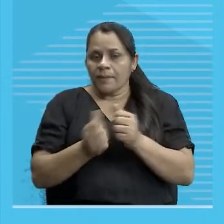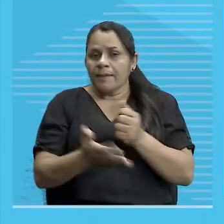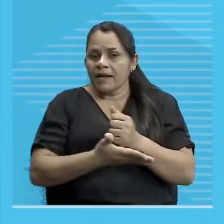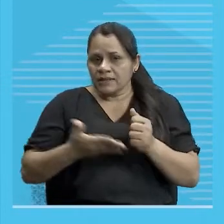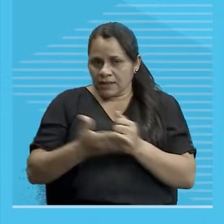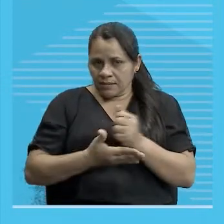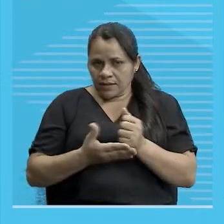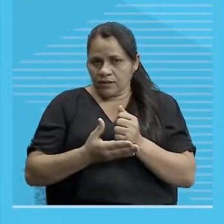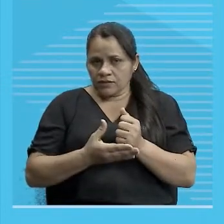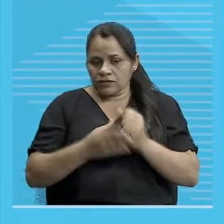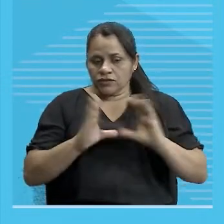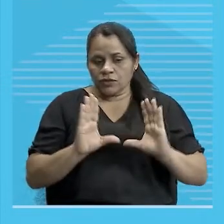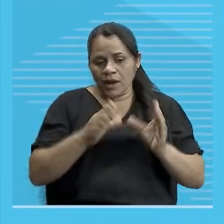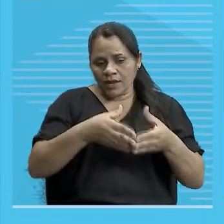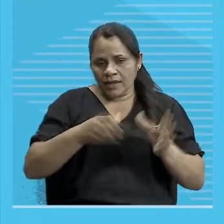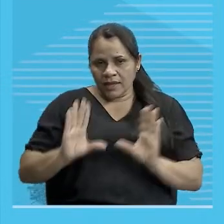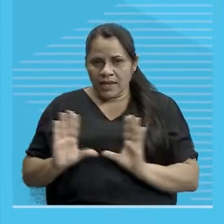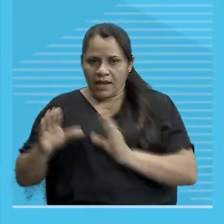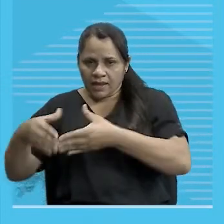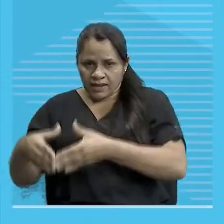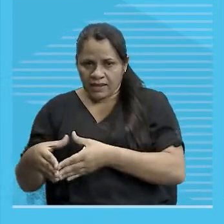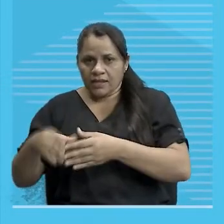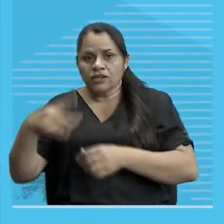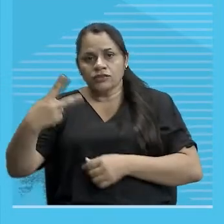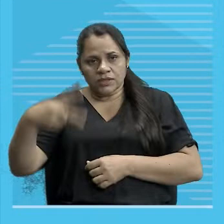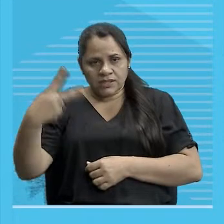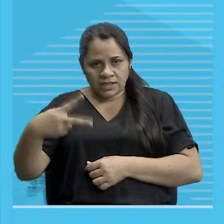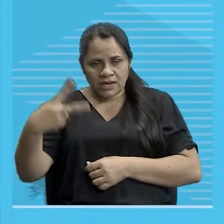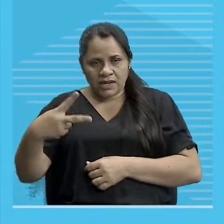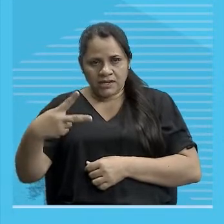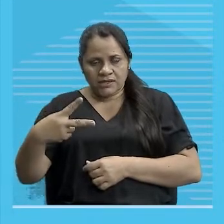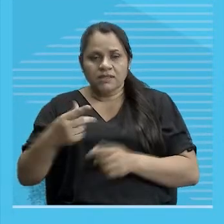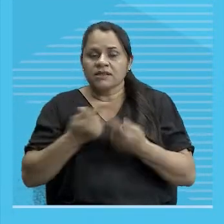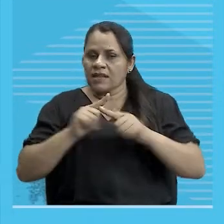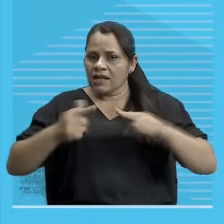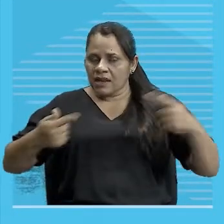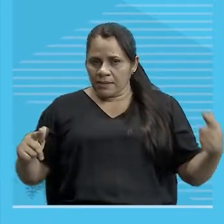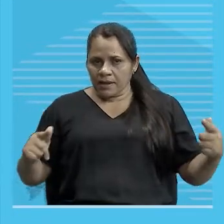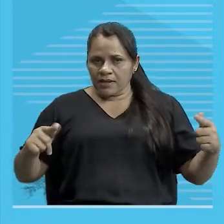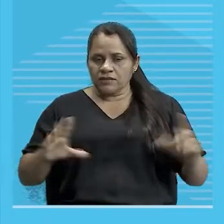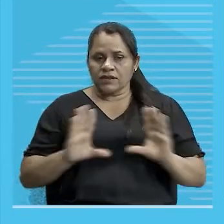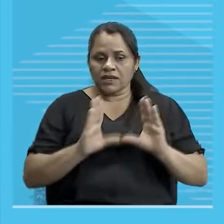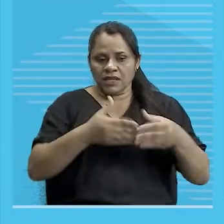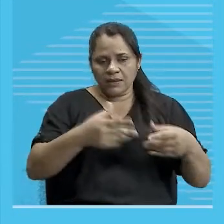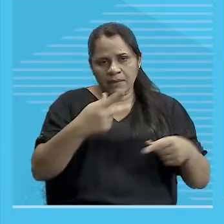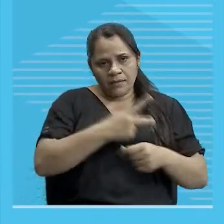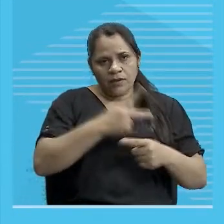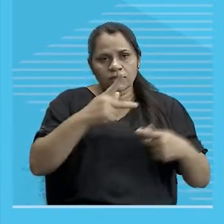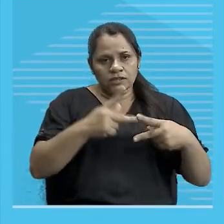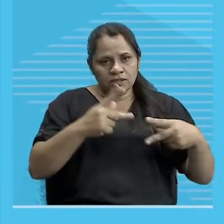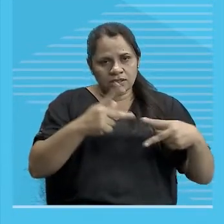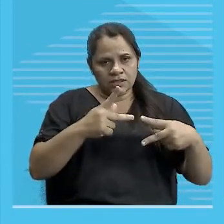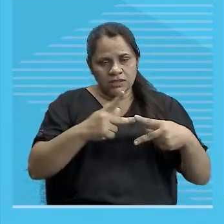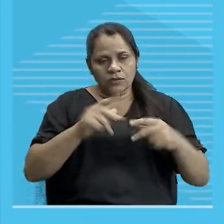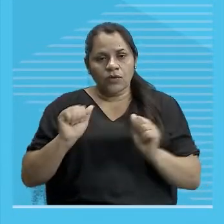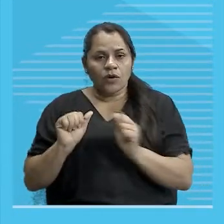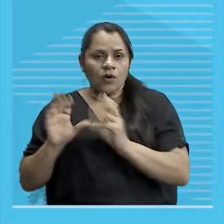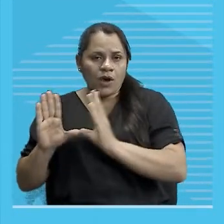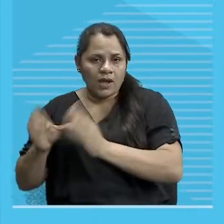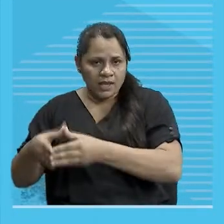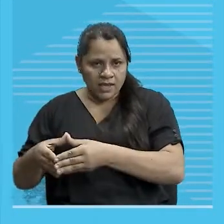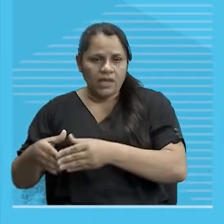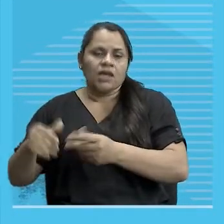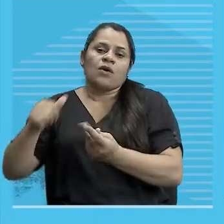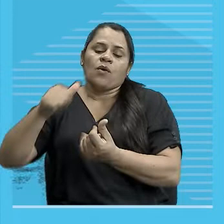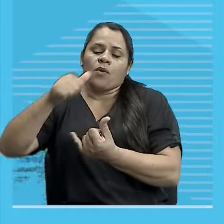classes gramaticais, preposição com artigo. Mas também em outras situações mais específicas, podemos